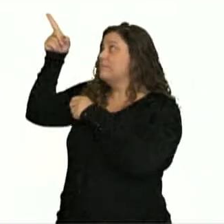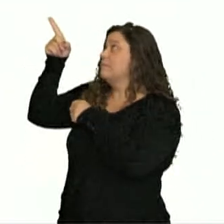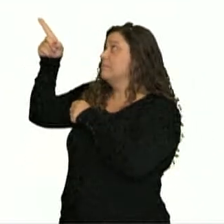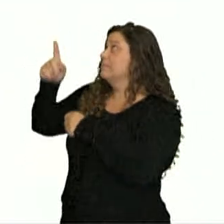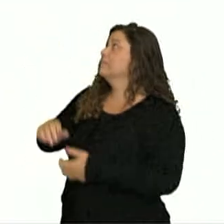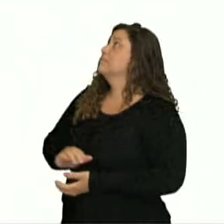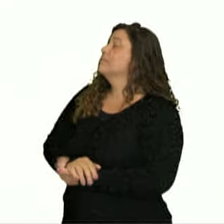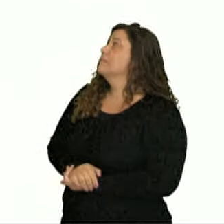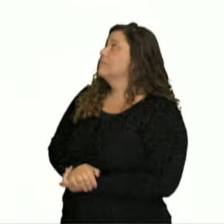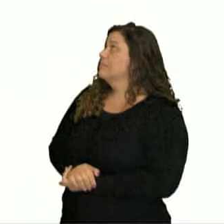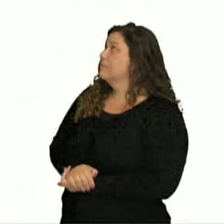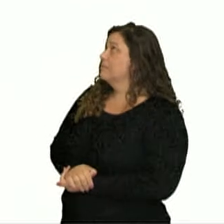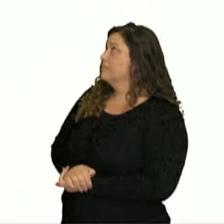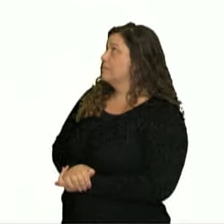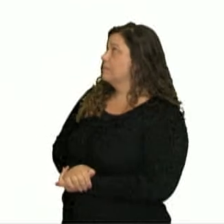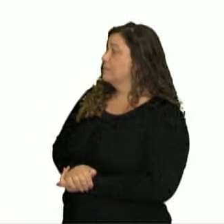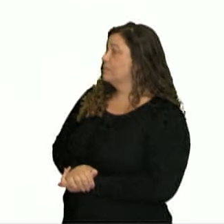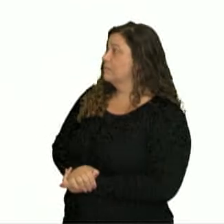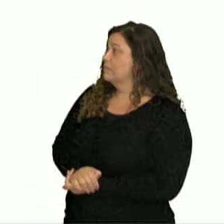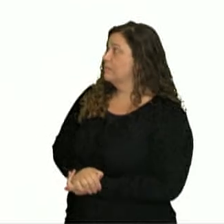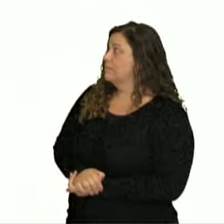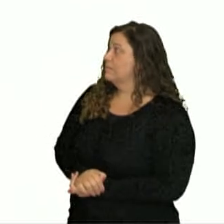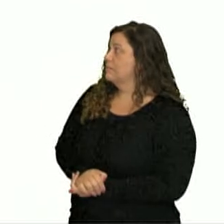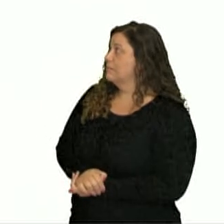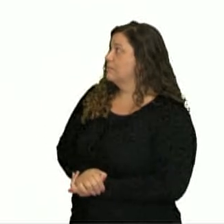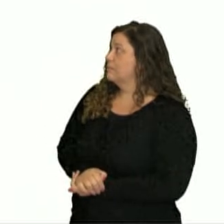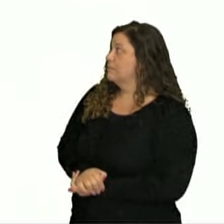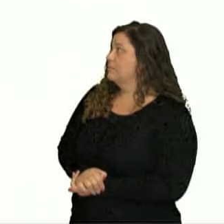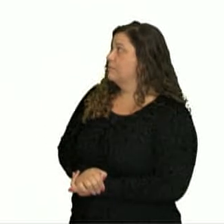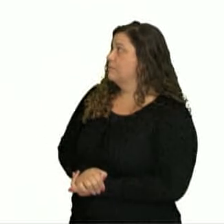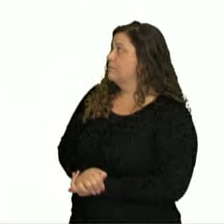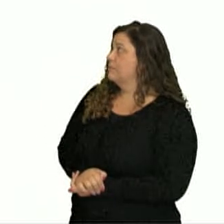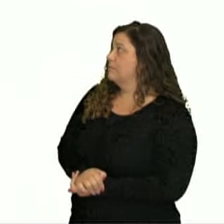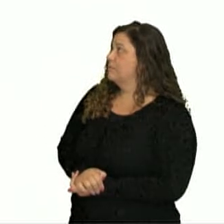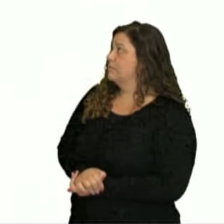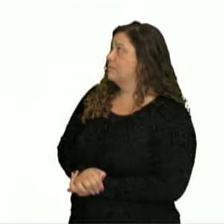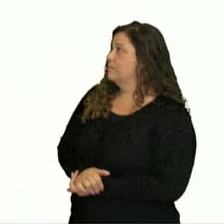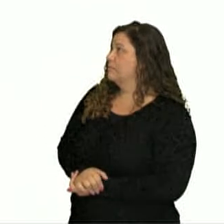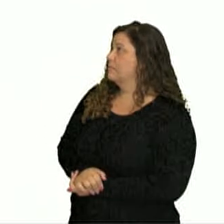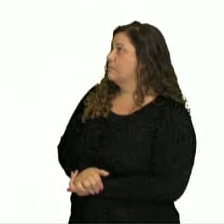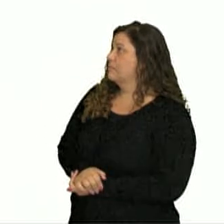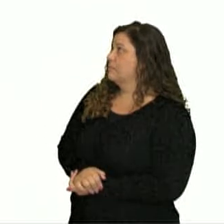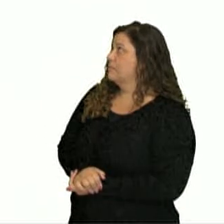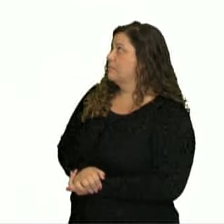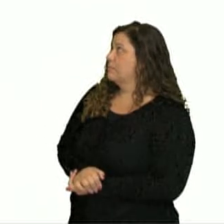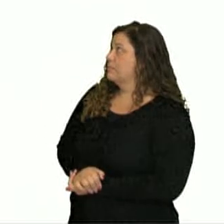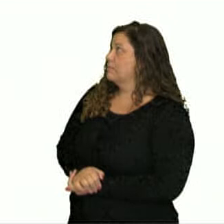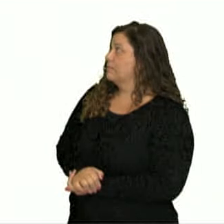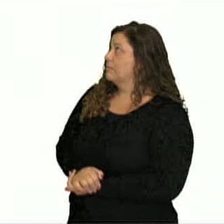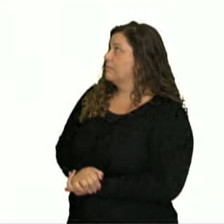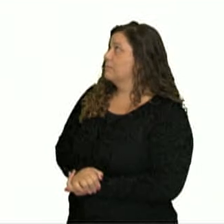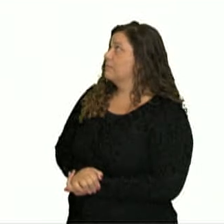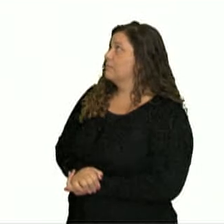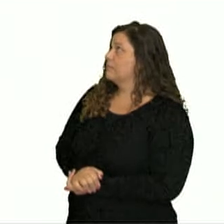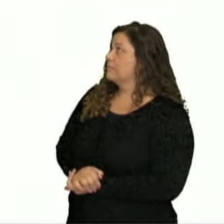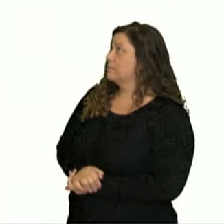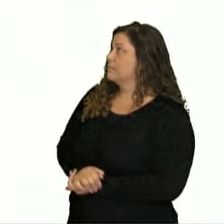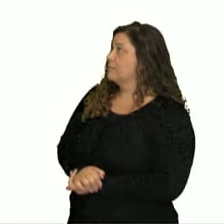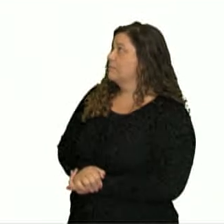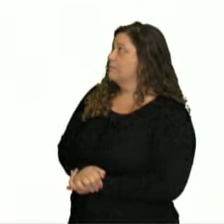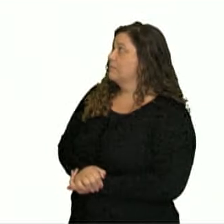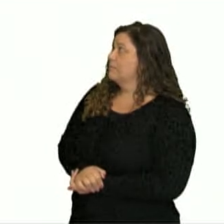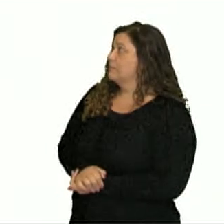rindas, lucha. No te calles, dilo. No te caigas, levántate. No llores,